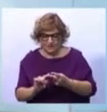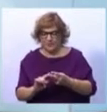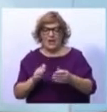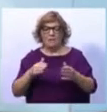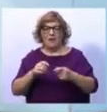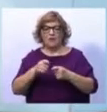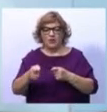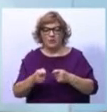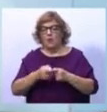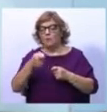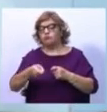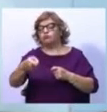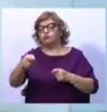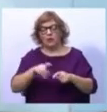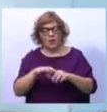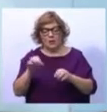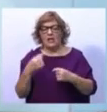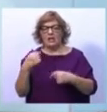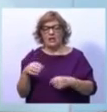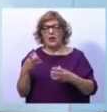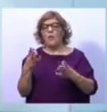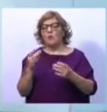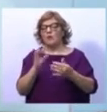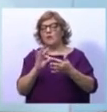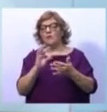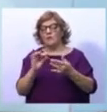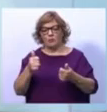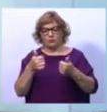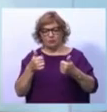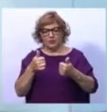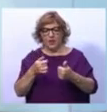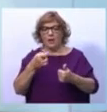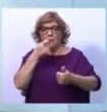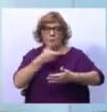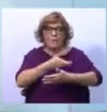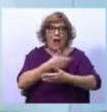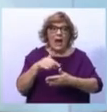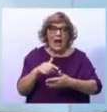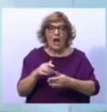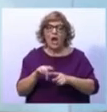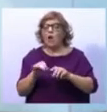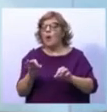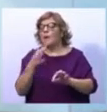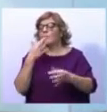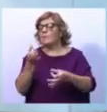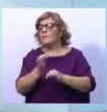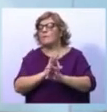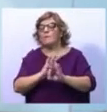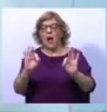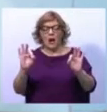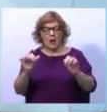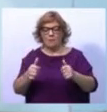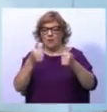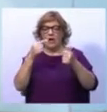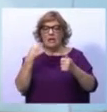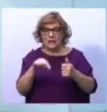médio prazo, a longo prazo. Existem uma série de vantagens, por isso o aleitamento materno é ouro e não é por acaso que